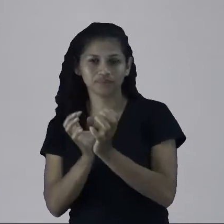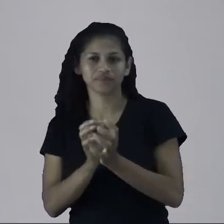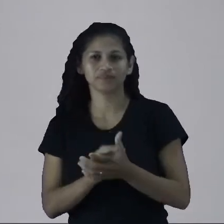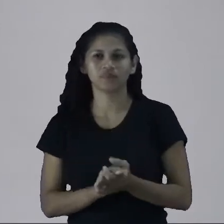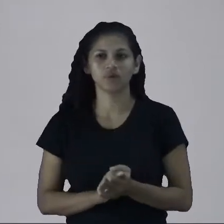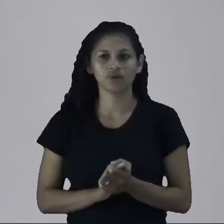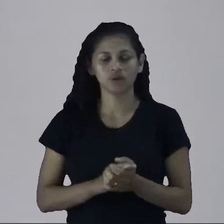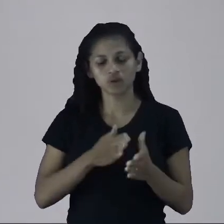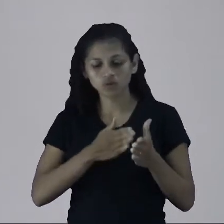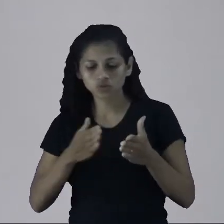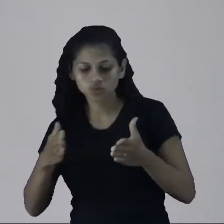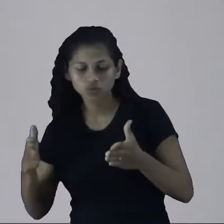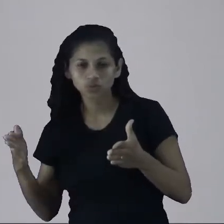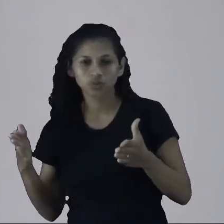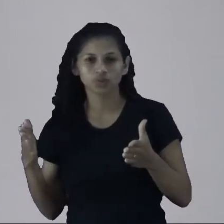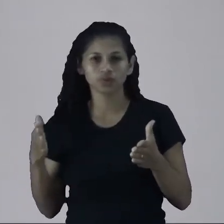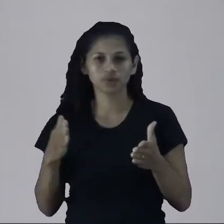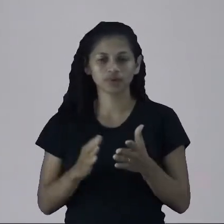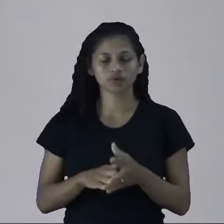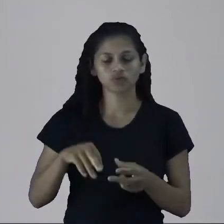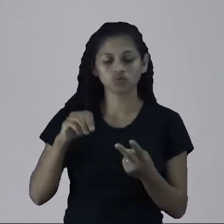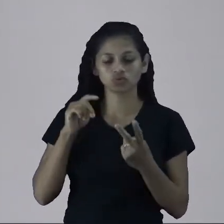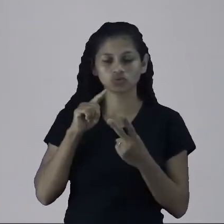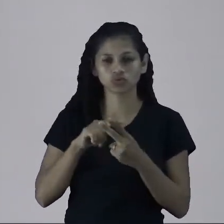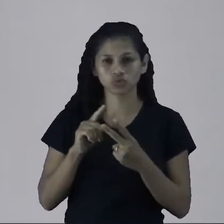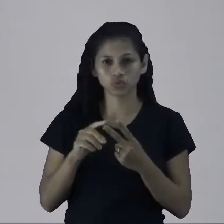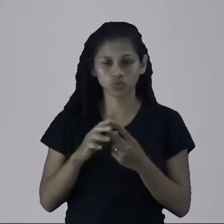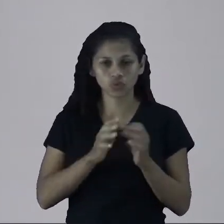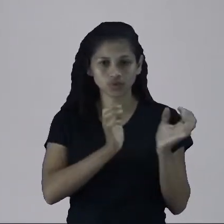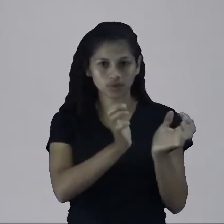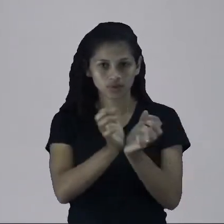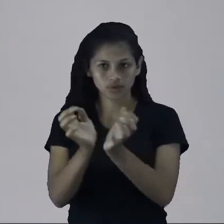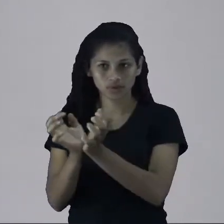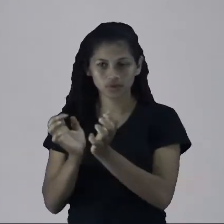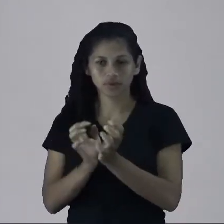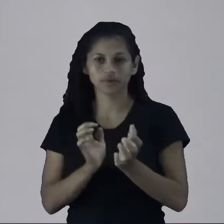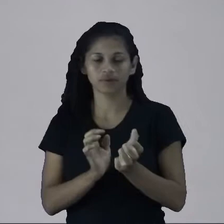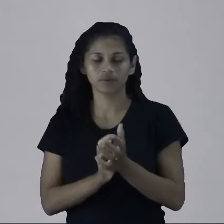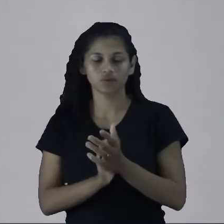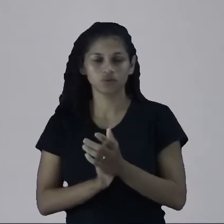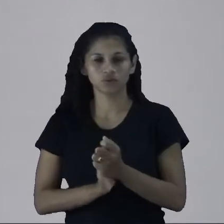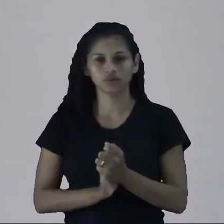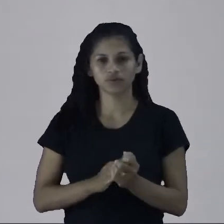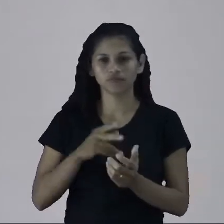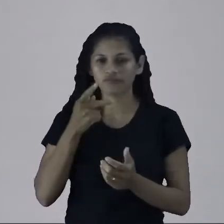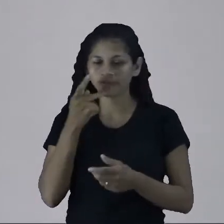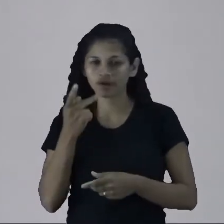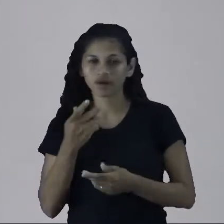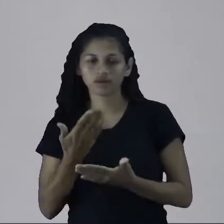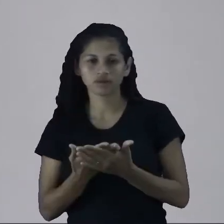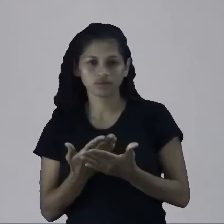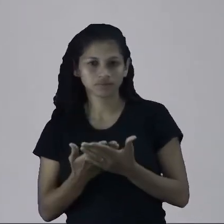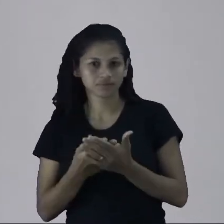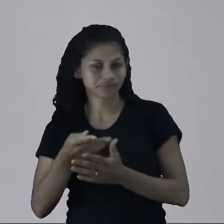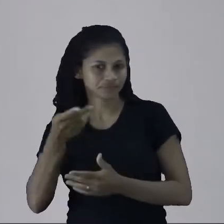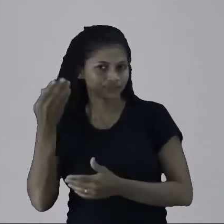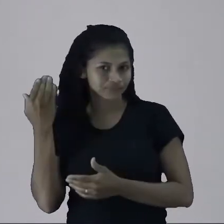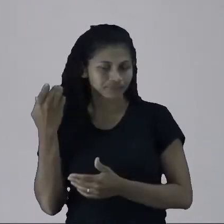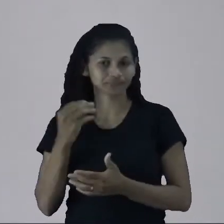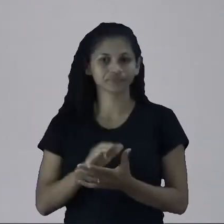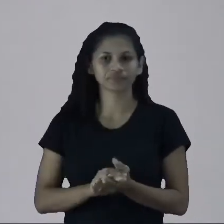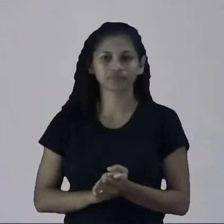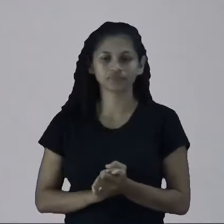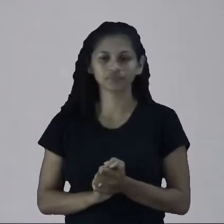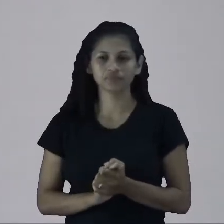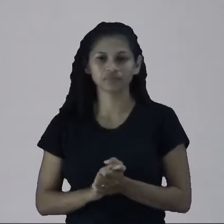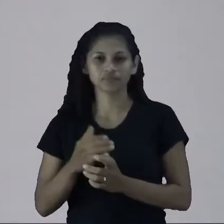quê? Agora em relação aos outros 2 agrupamentos que não foram comentados na aula anterior. Preparado aí?